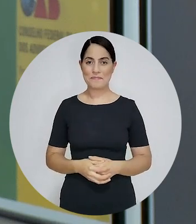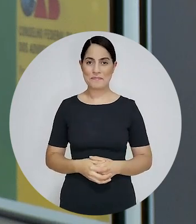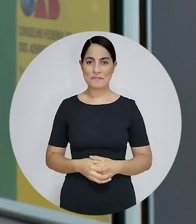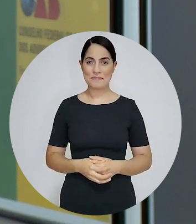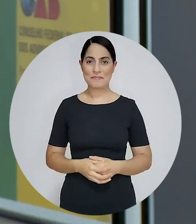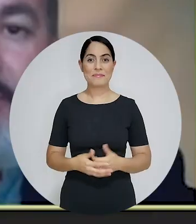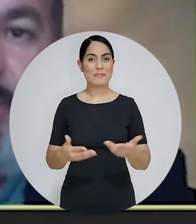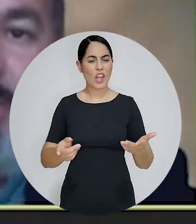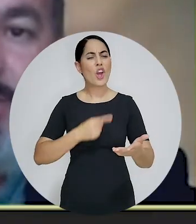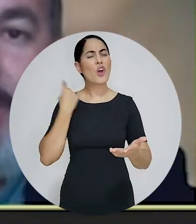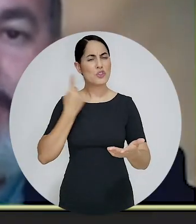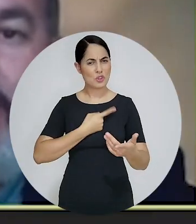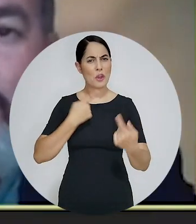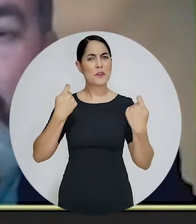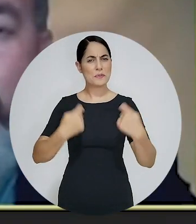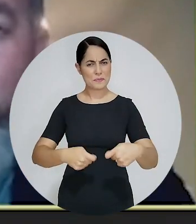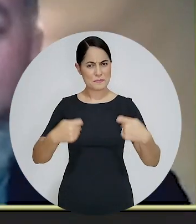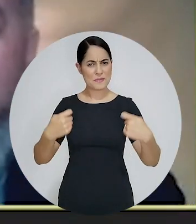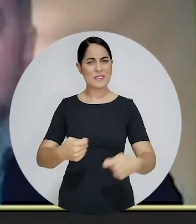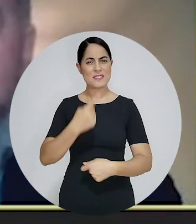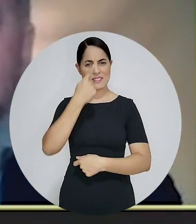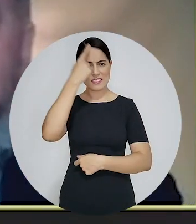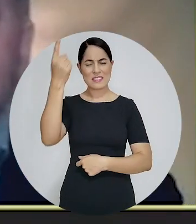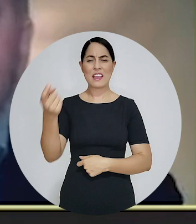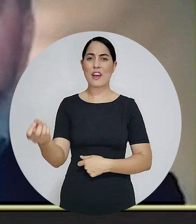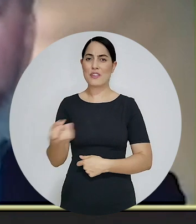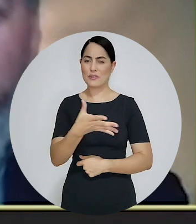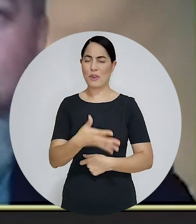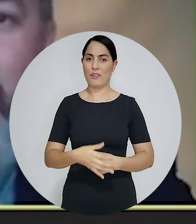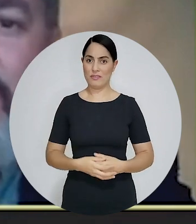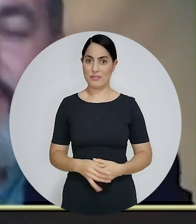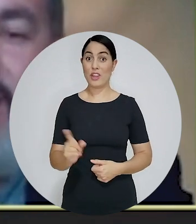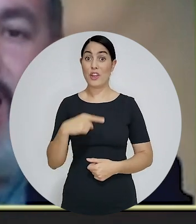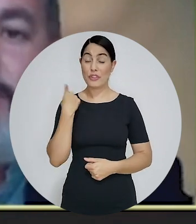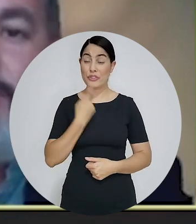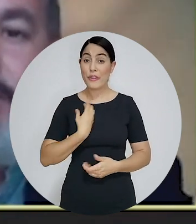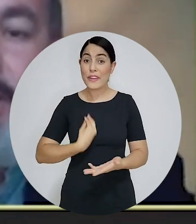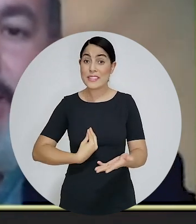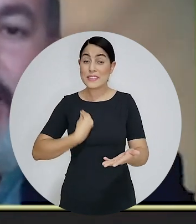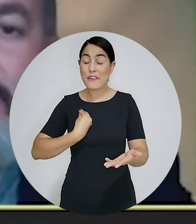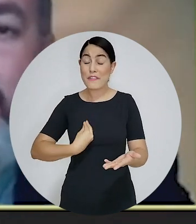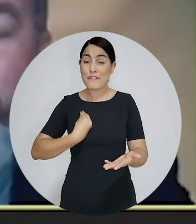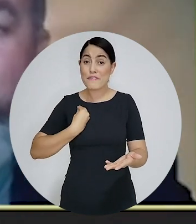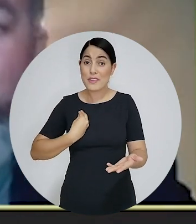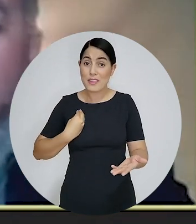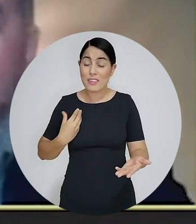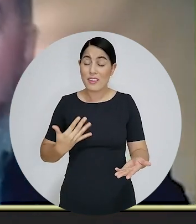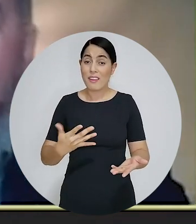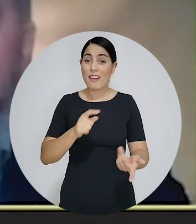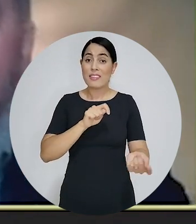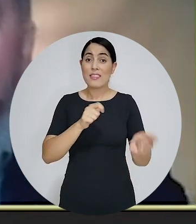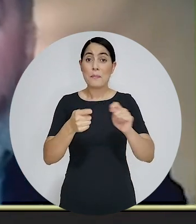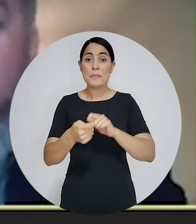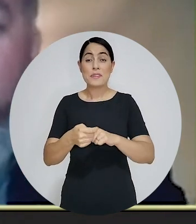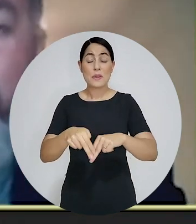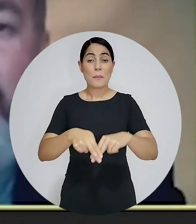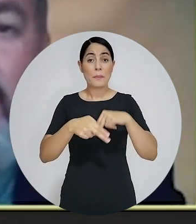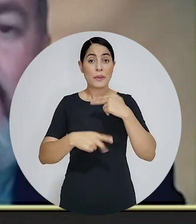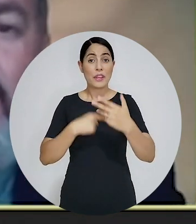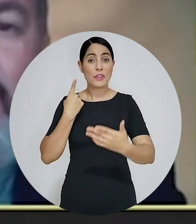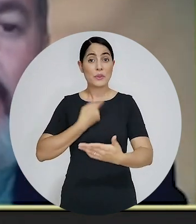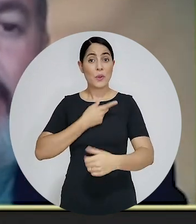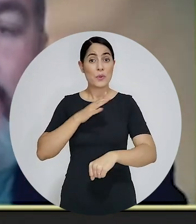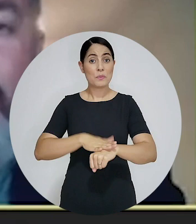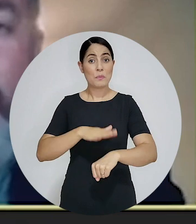Ordem. Nós aí, mais do que nunca, precisamos nos reinventarmos, né? Até mesmo por uma questão de